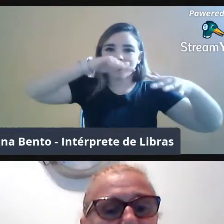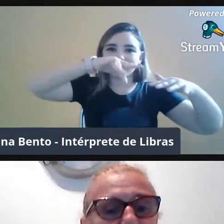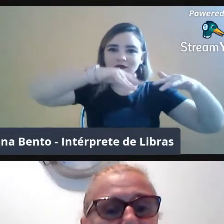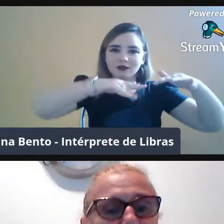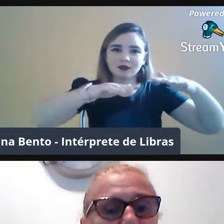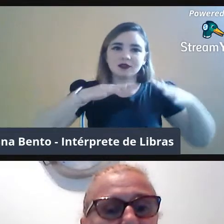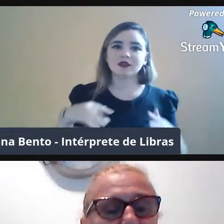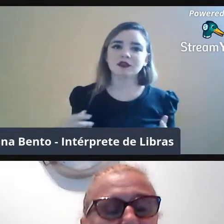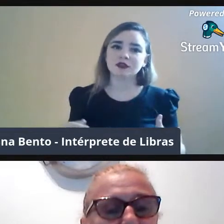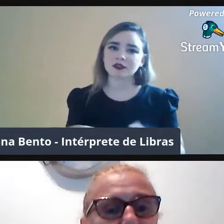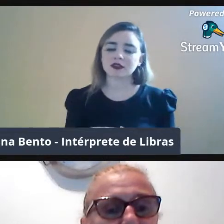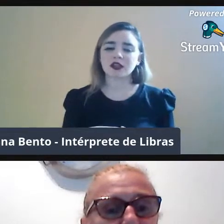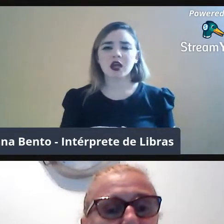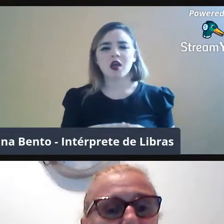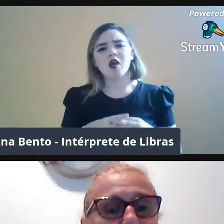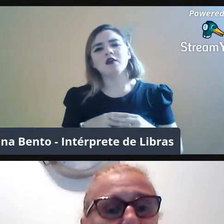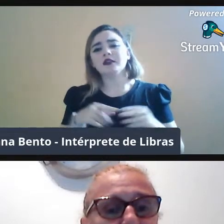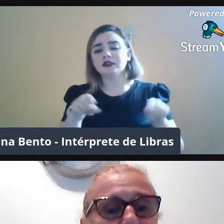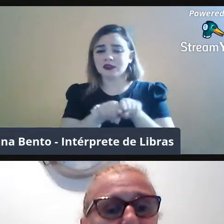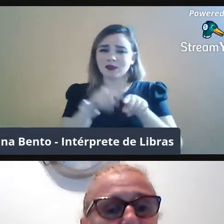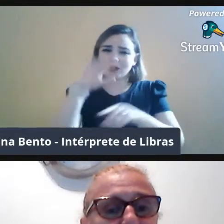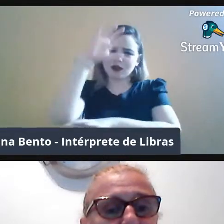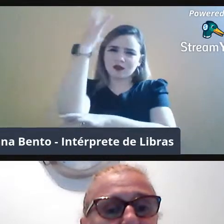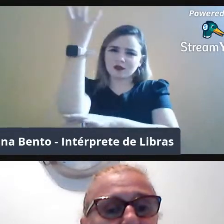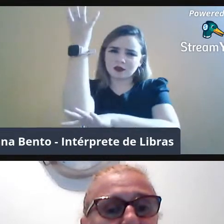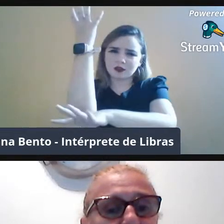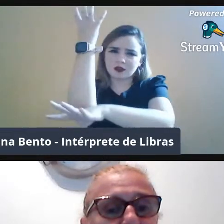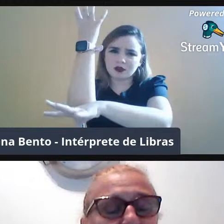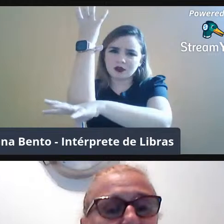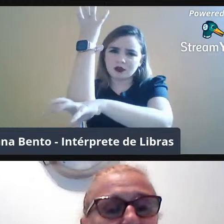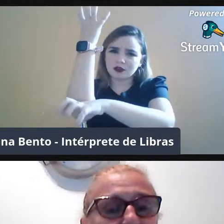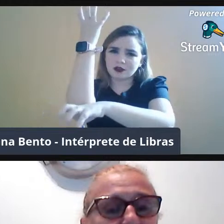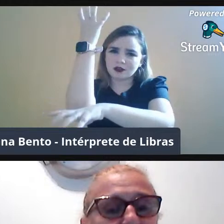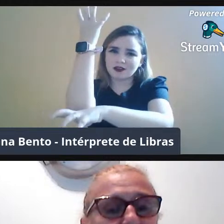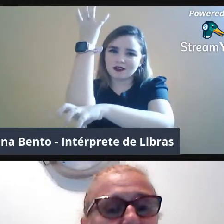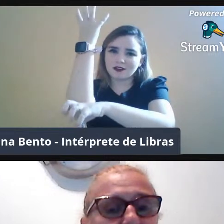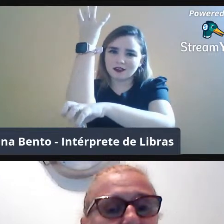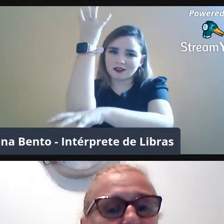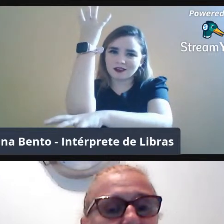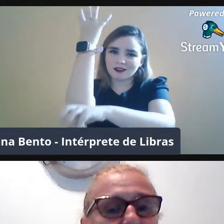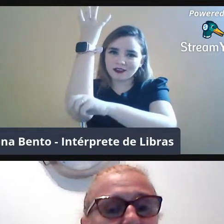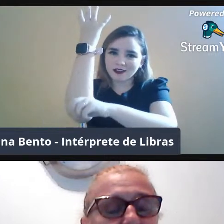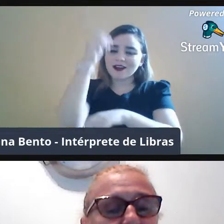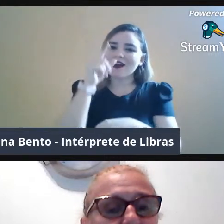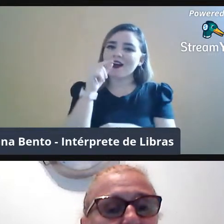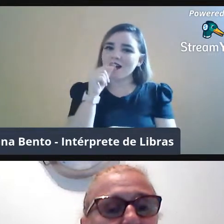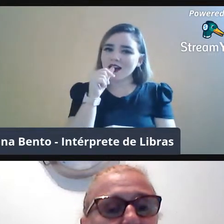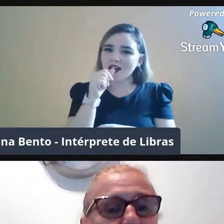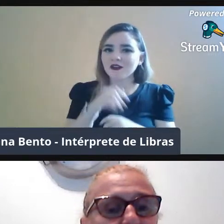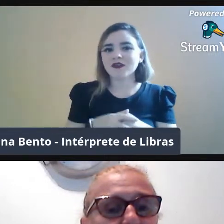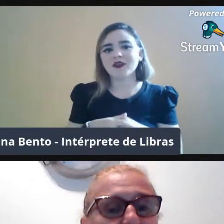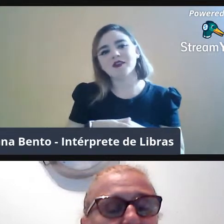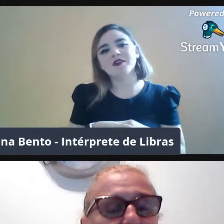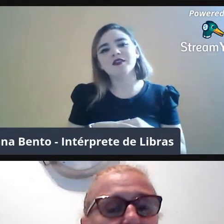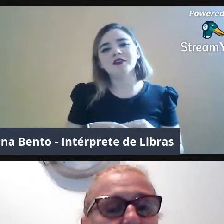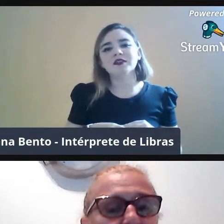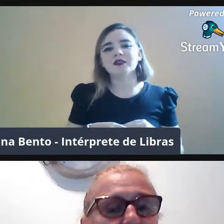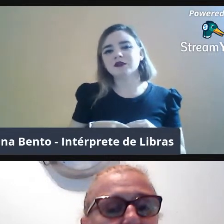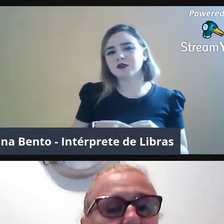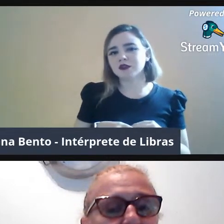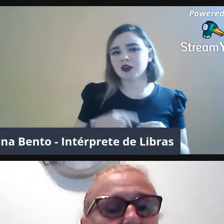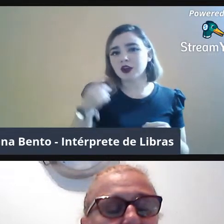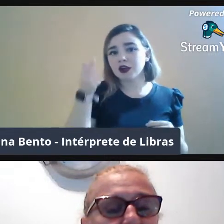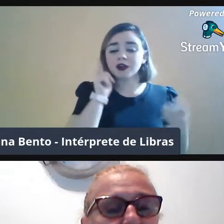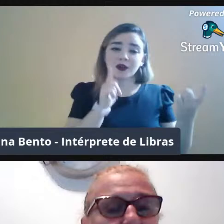As raízes sugam a água e pulverizam uma quantidade enorme dessa